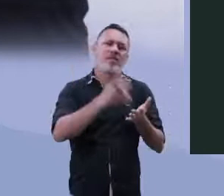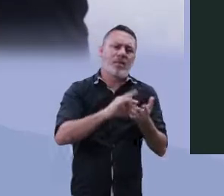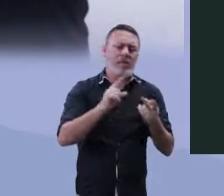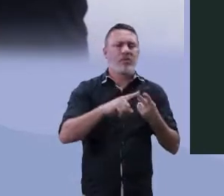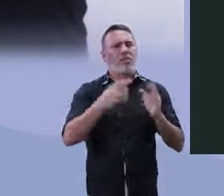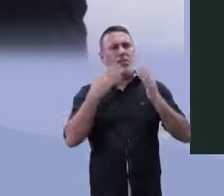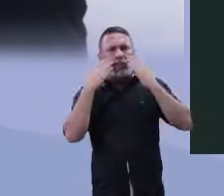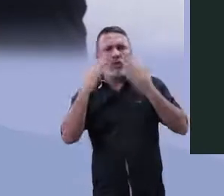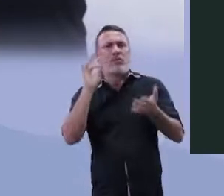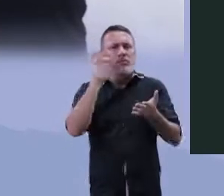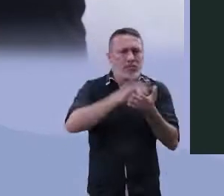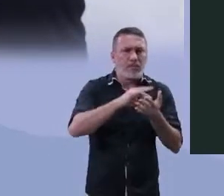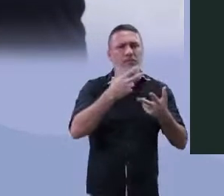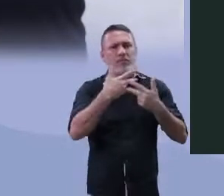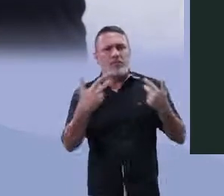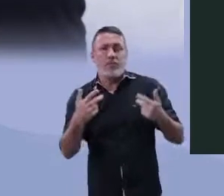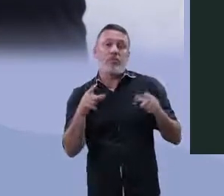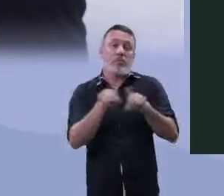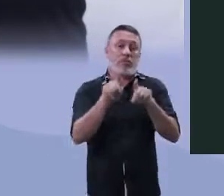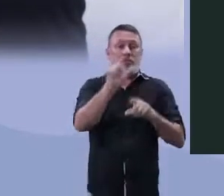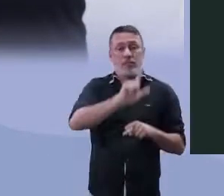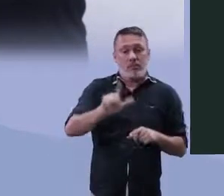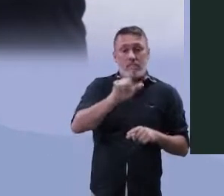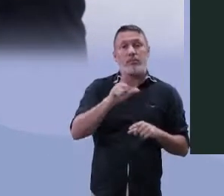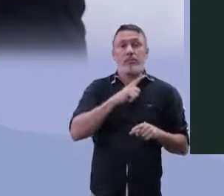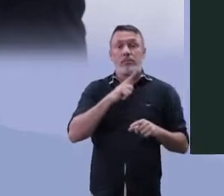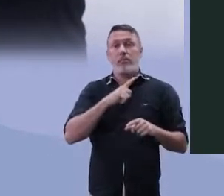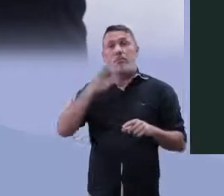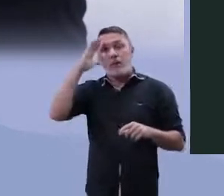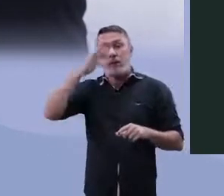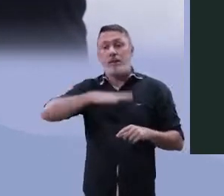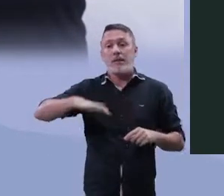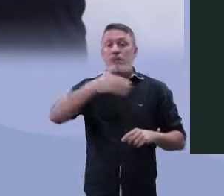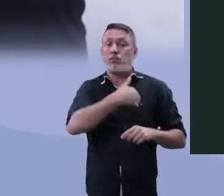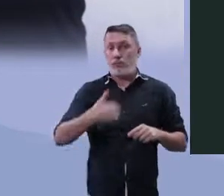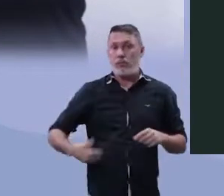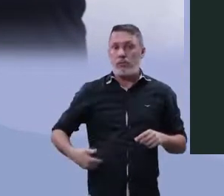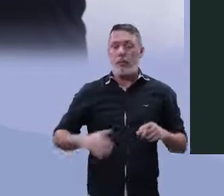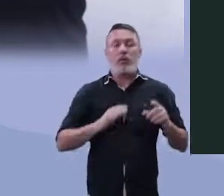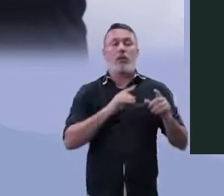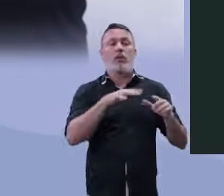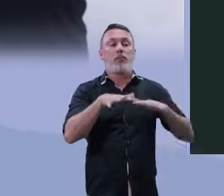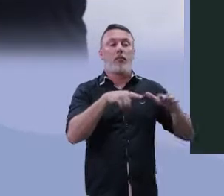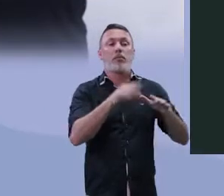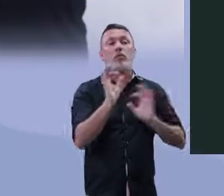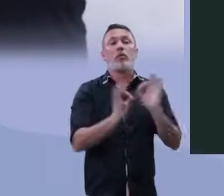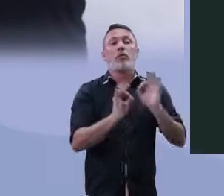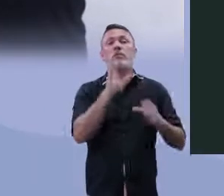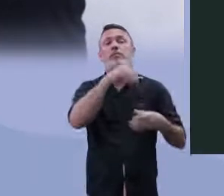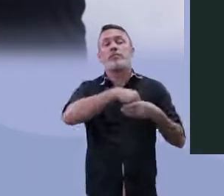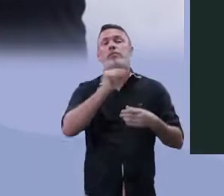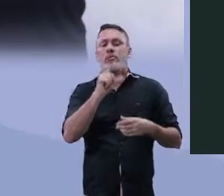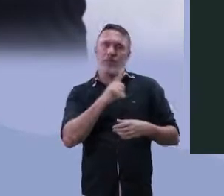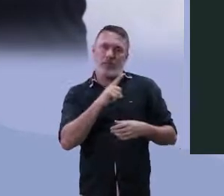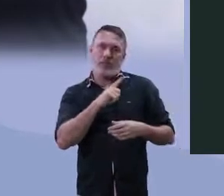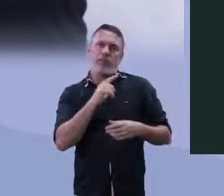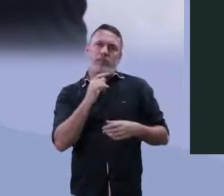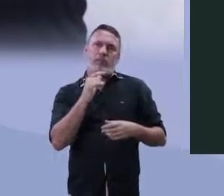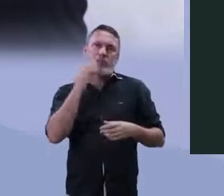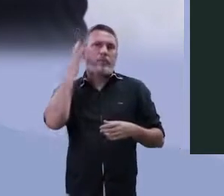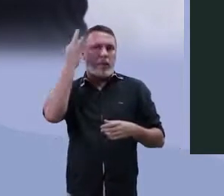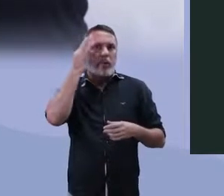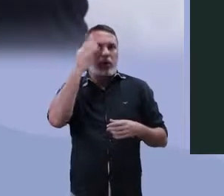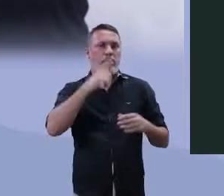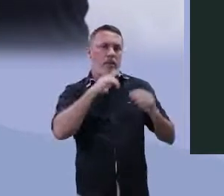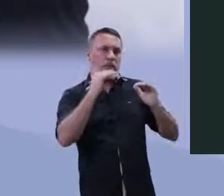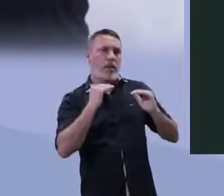a identificação de uma realidade e, lógico, dentro de um espaço público. São organizados, ou seja, existe, teoricamente,